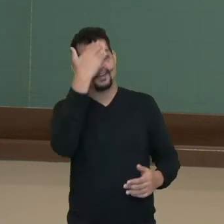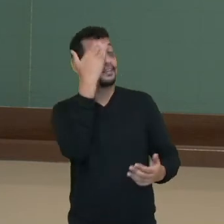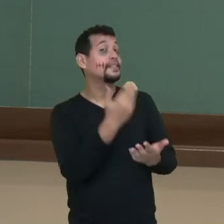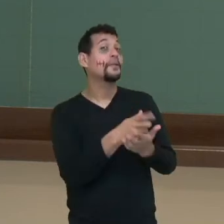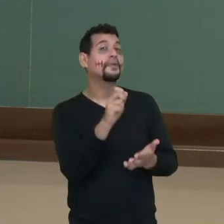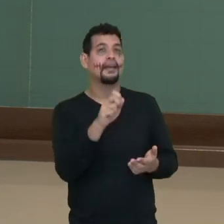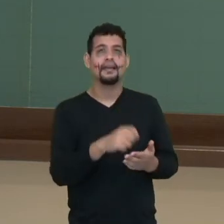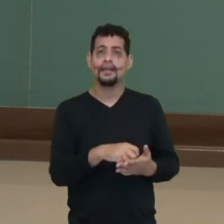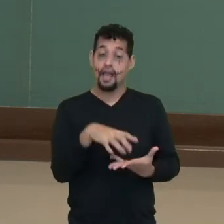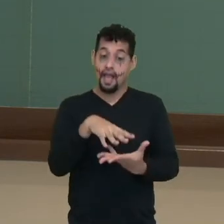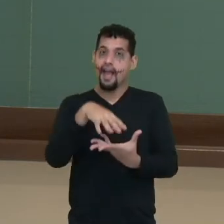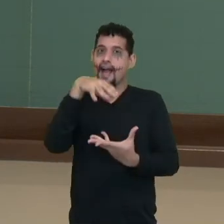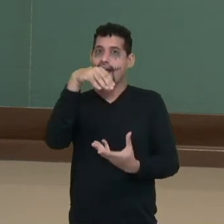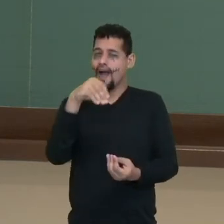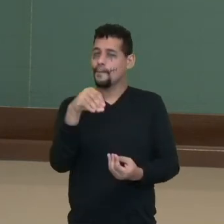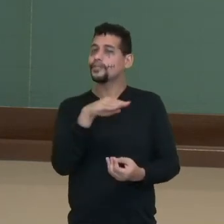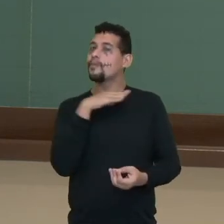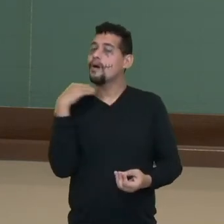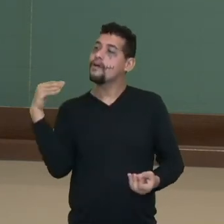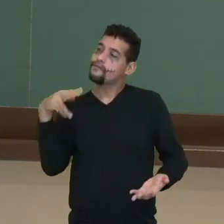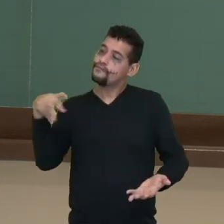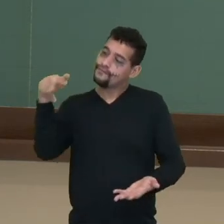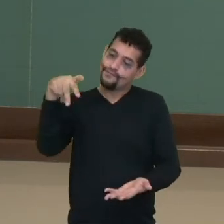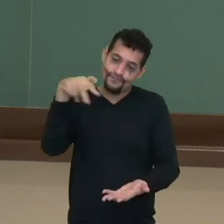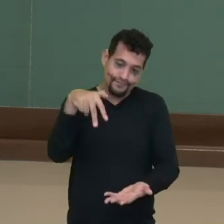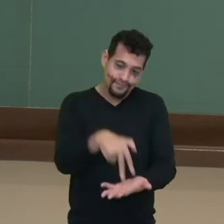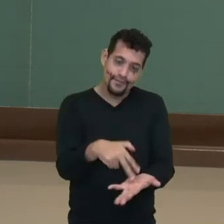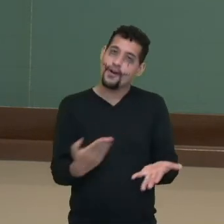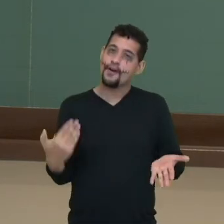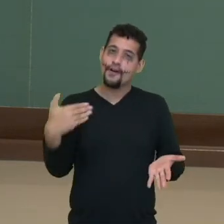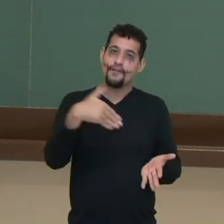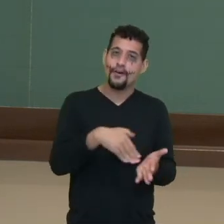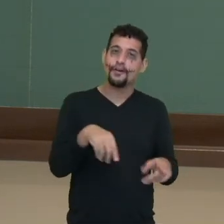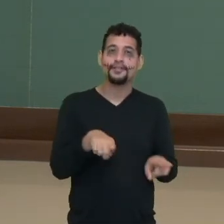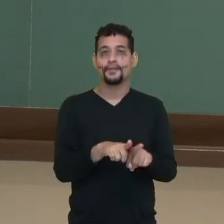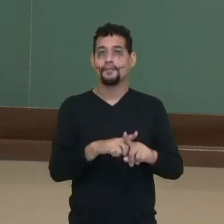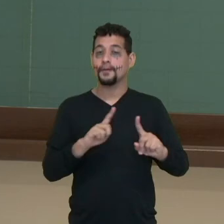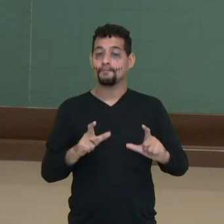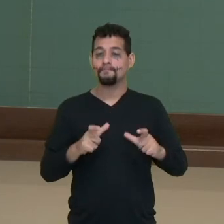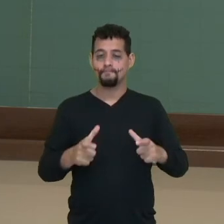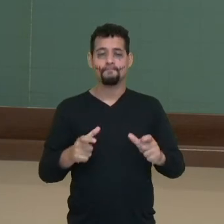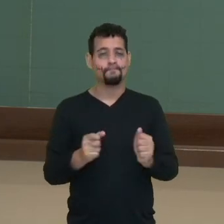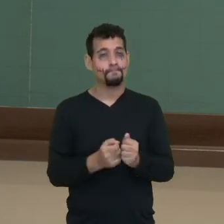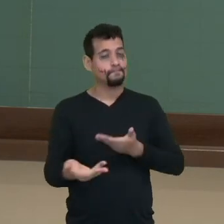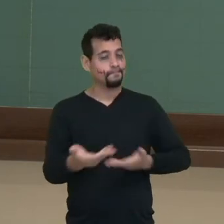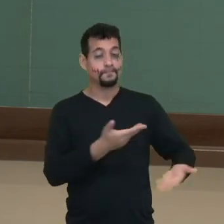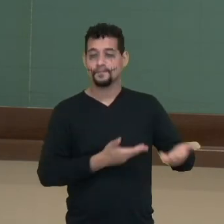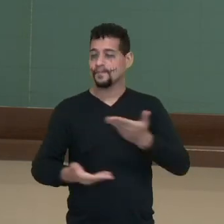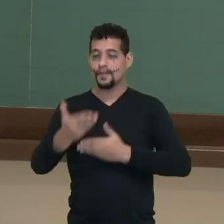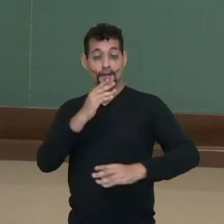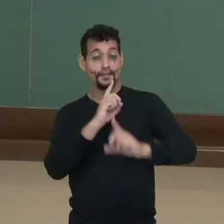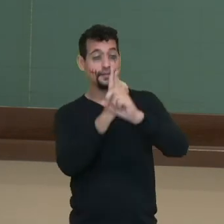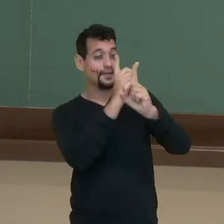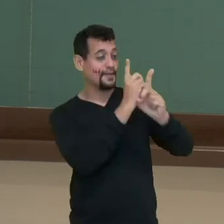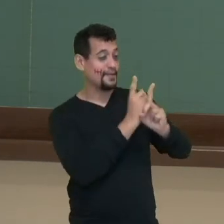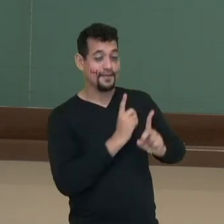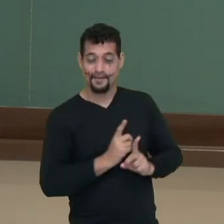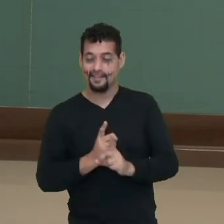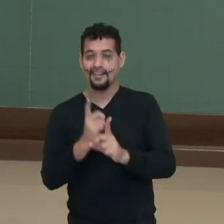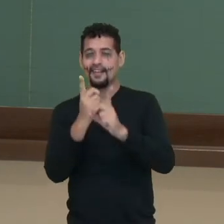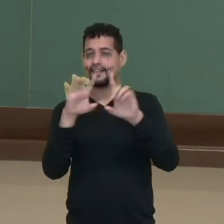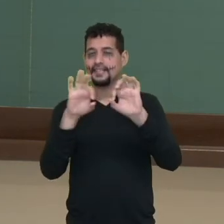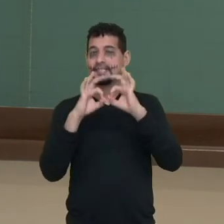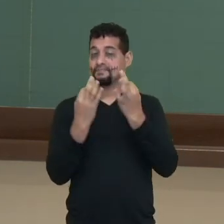acreditarem, a crença deles, que os mortos vão voltar para encontrar os parentes nesse